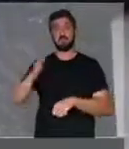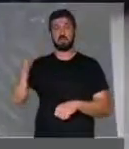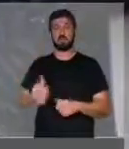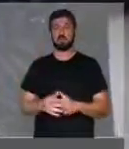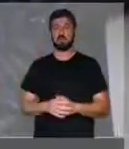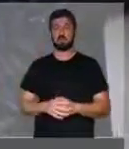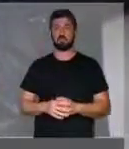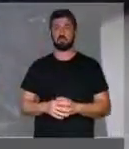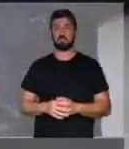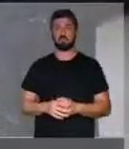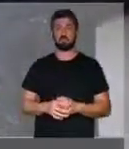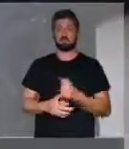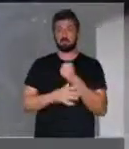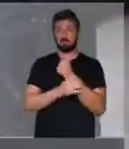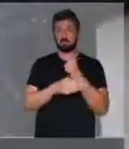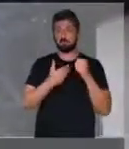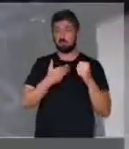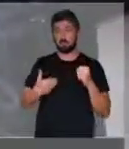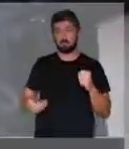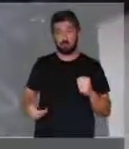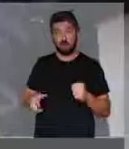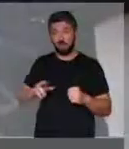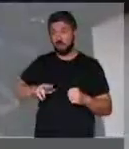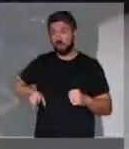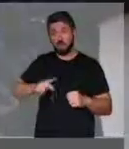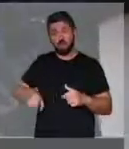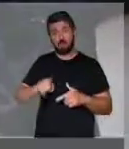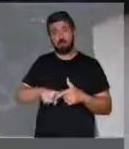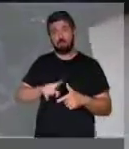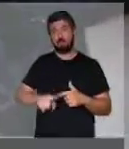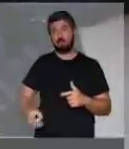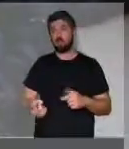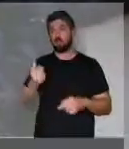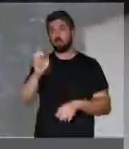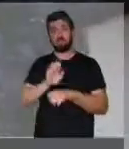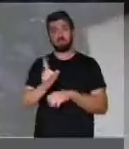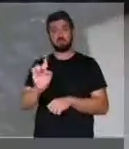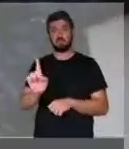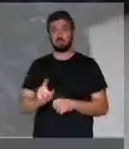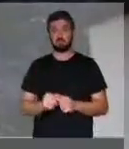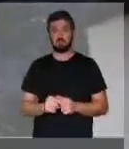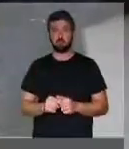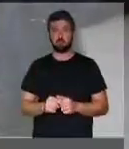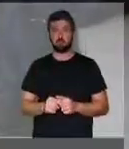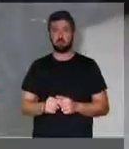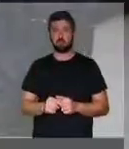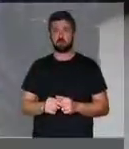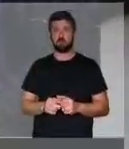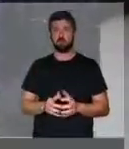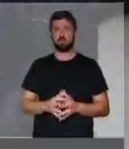pública. A questão da segurança pública não é apenas um problema do Estado. Alô?